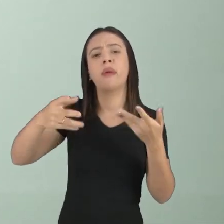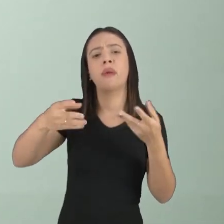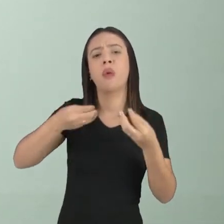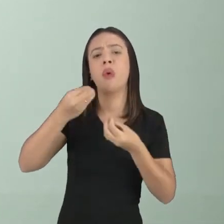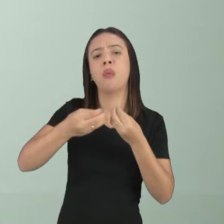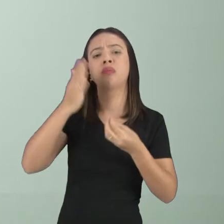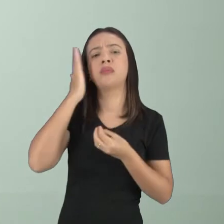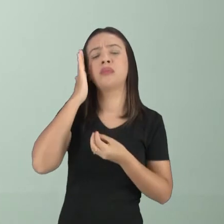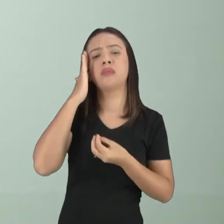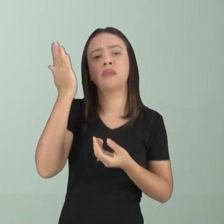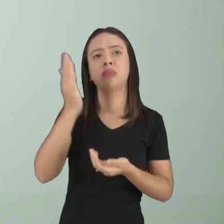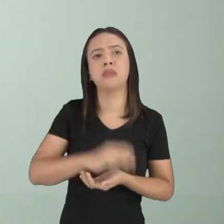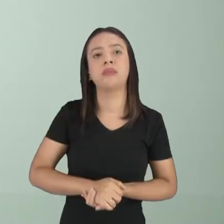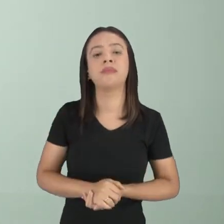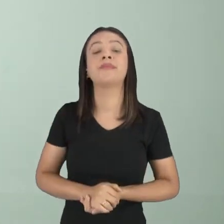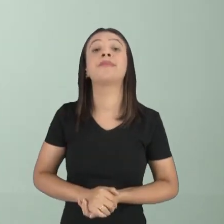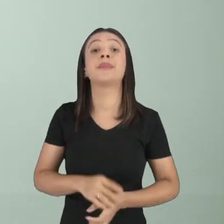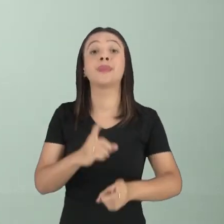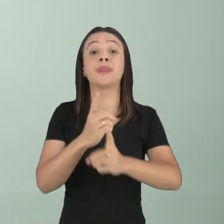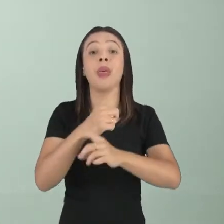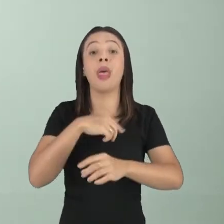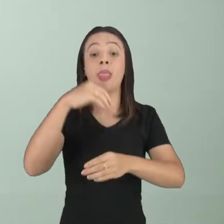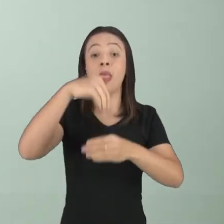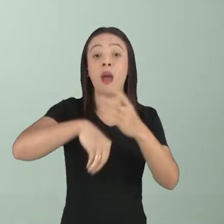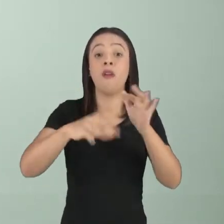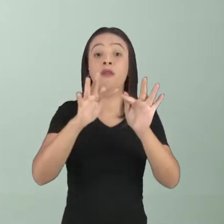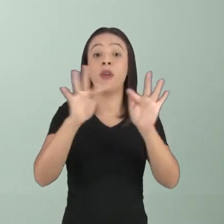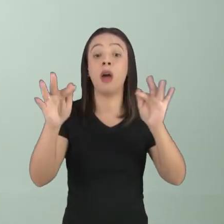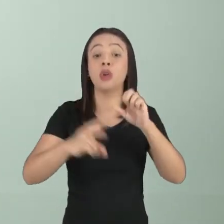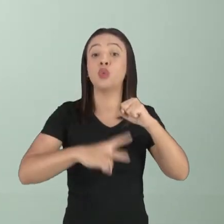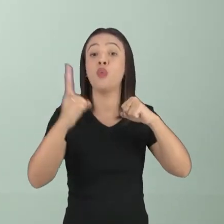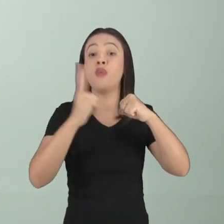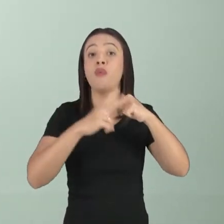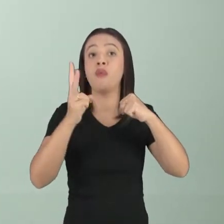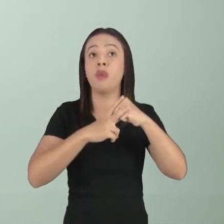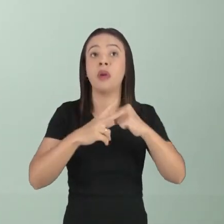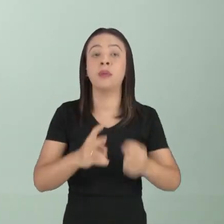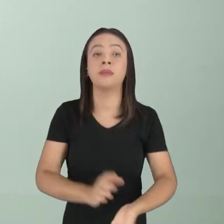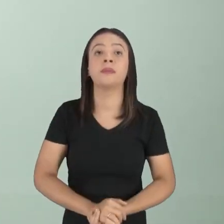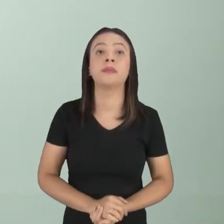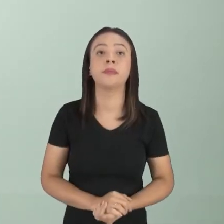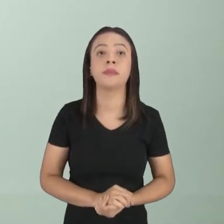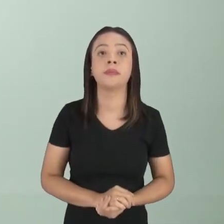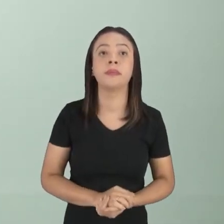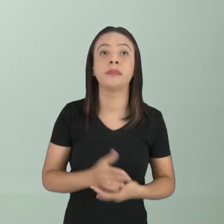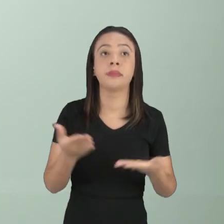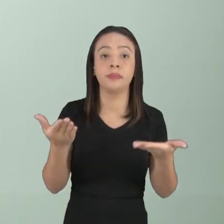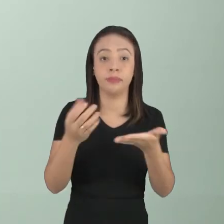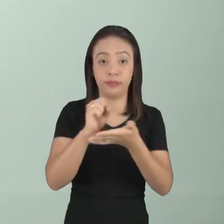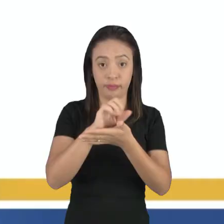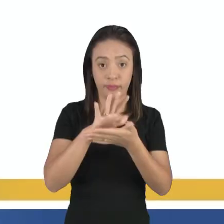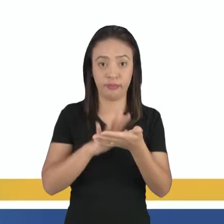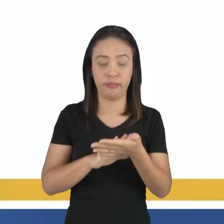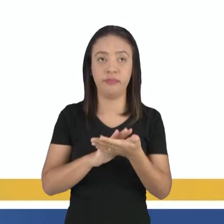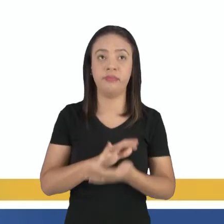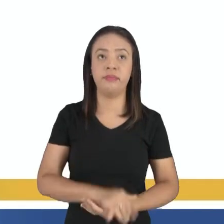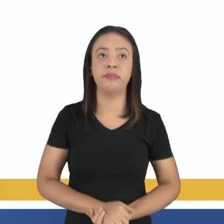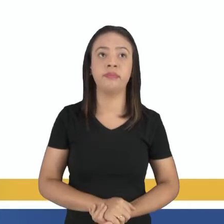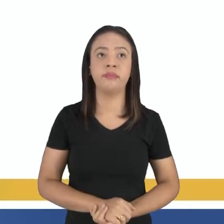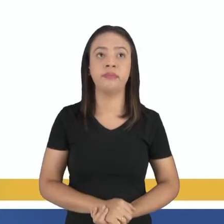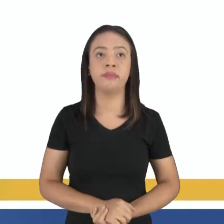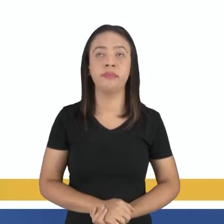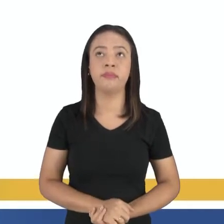quem? Do verbo, muito bem. Quem disse verbo acertou. Tá? Então vamos aqui para a nossa